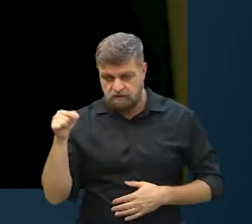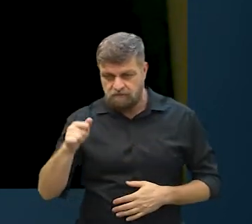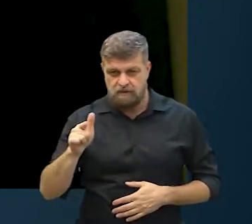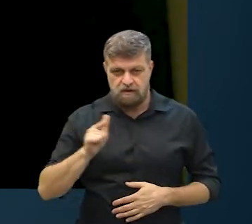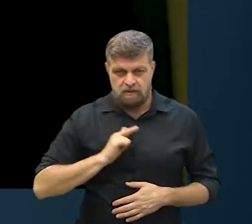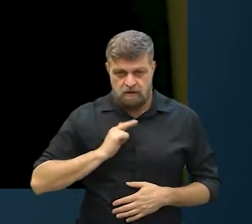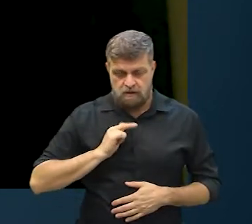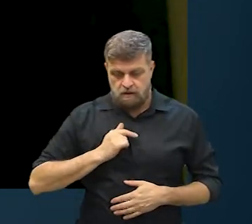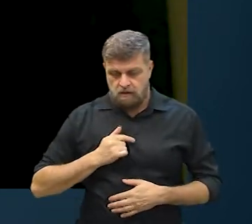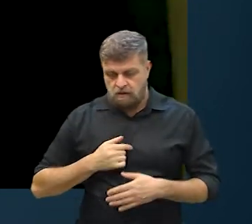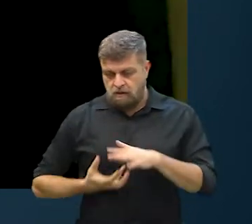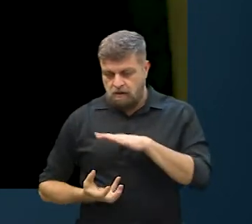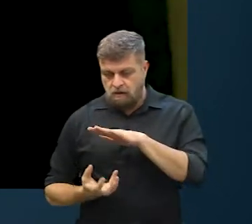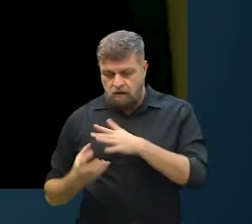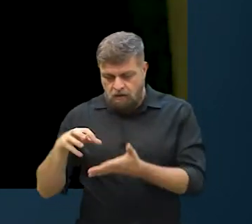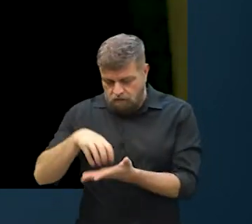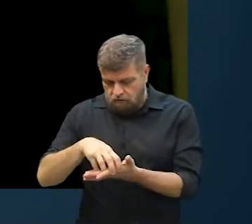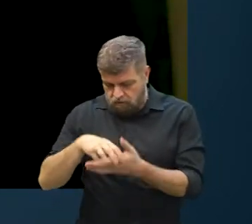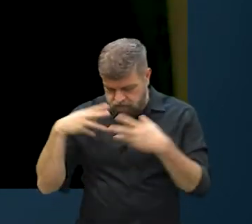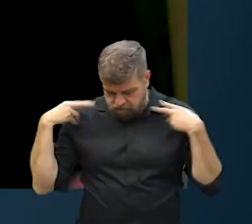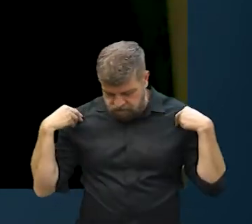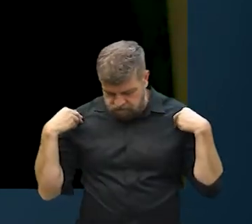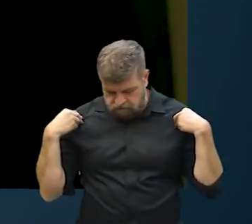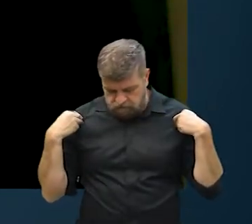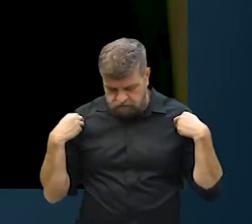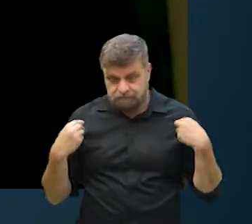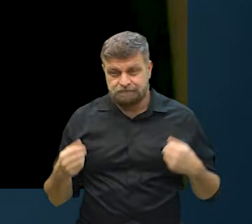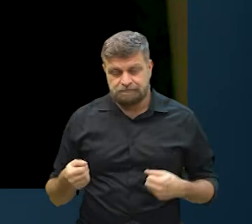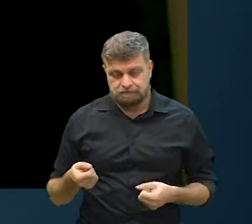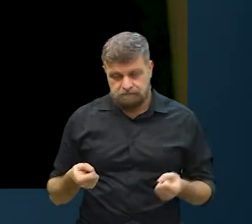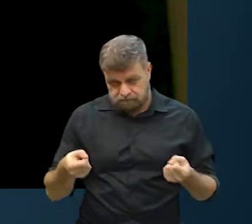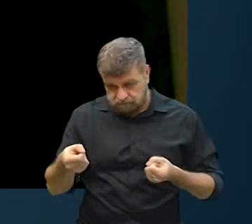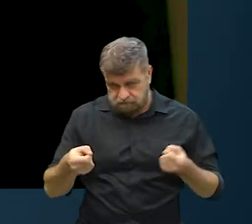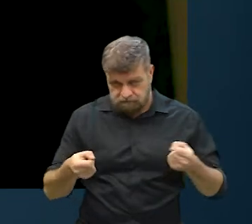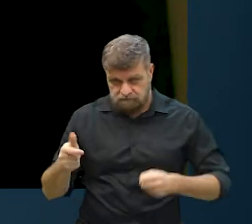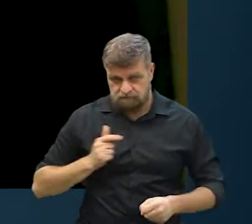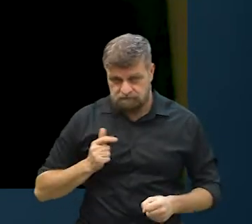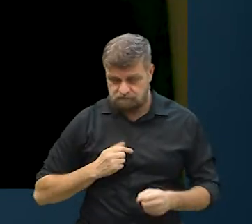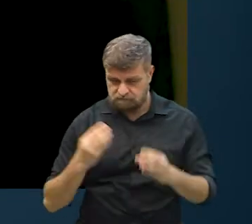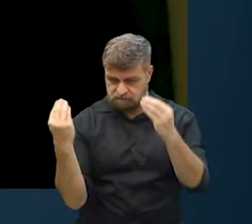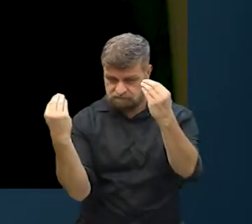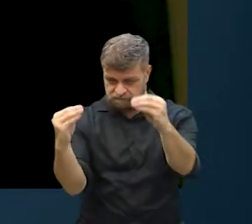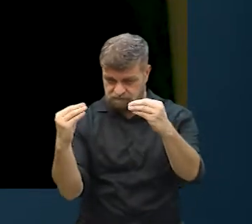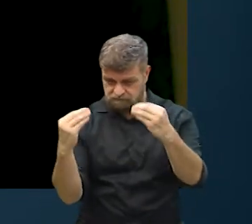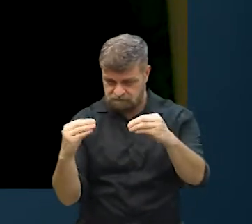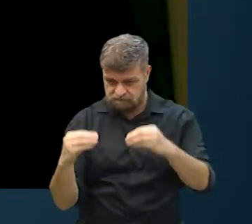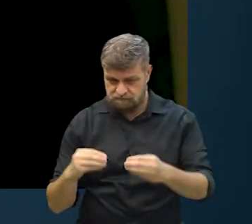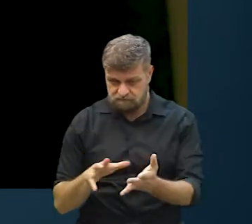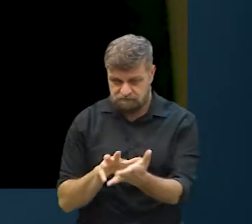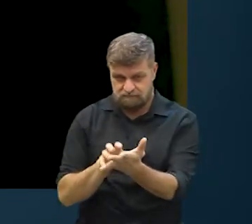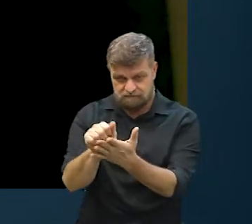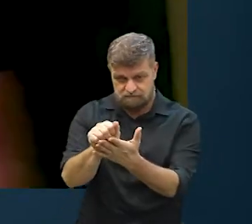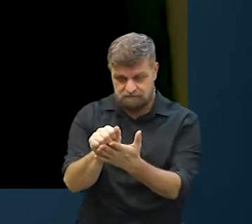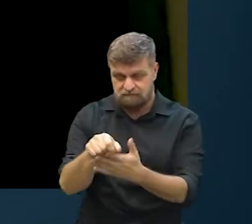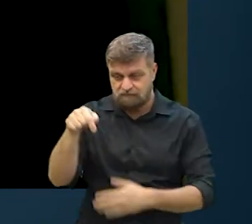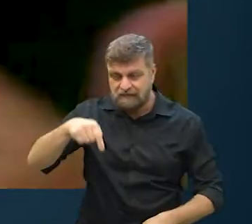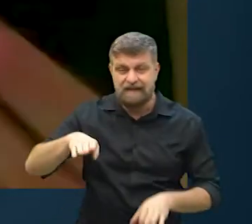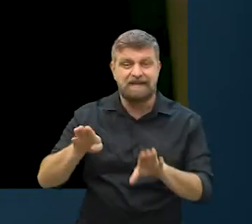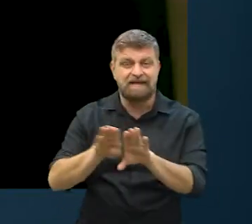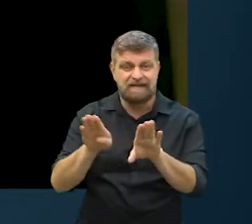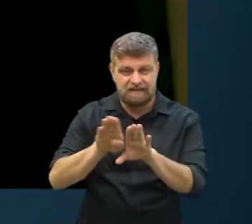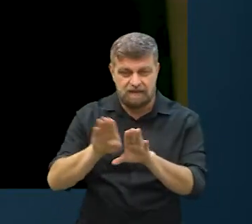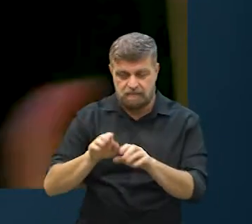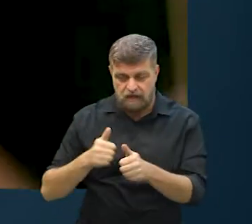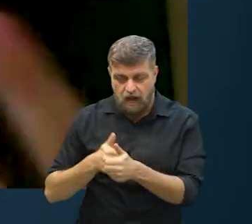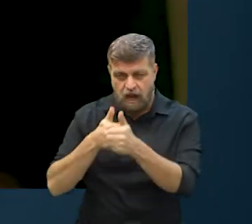de serviço que tem toda uma base de motoristas, a gente sobe essa base de motorista para dentro da plataforma e ele